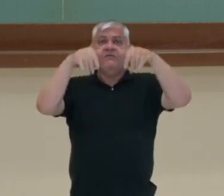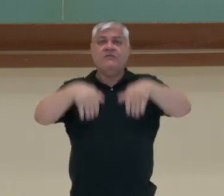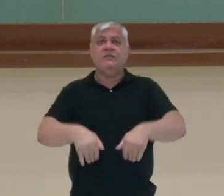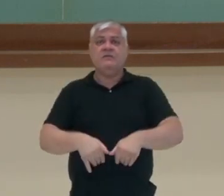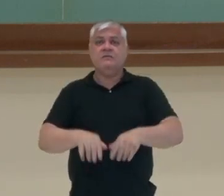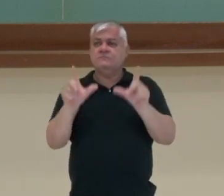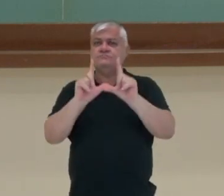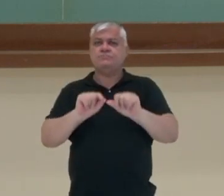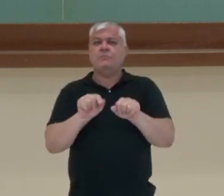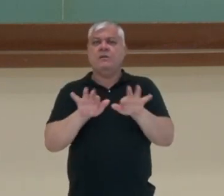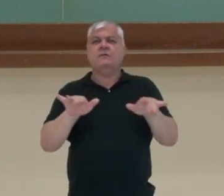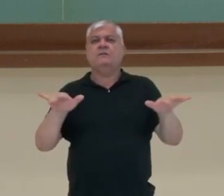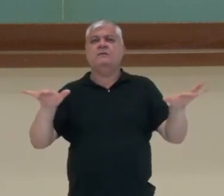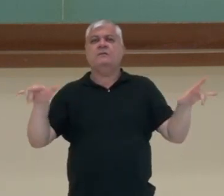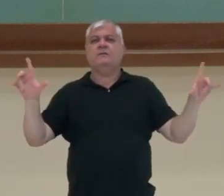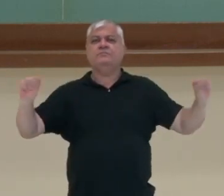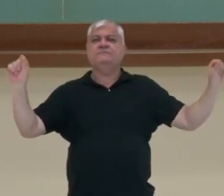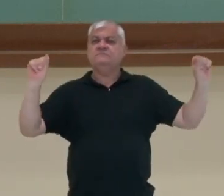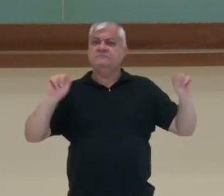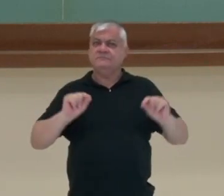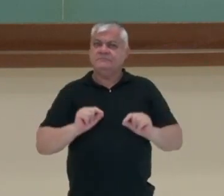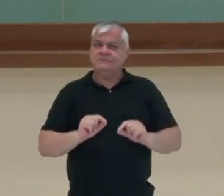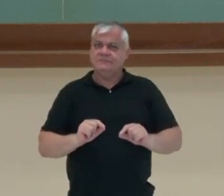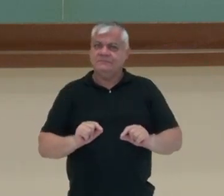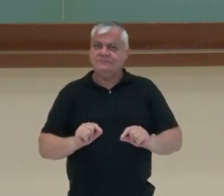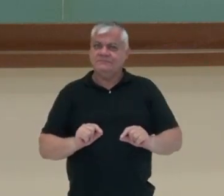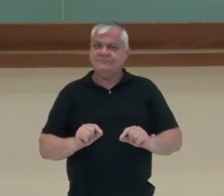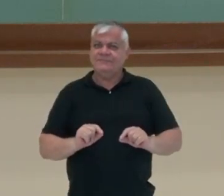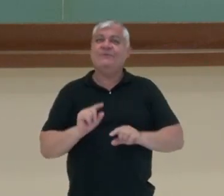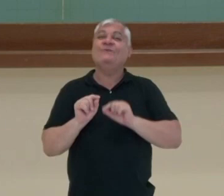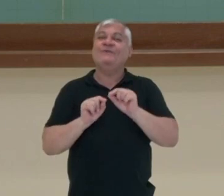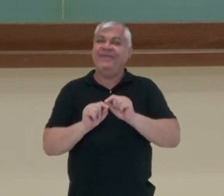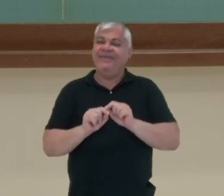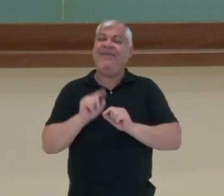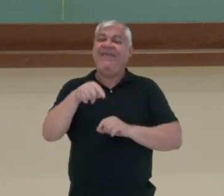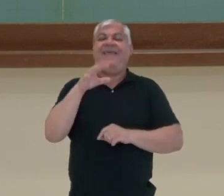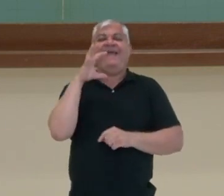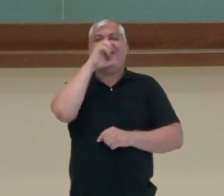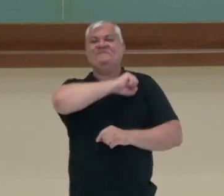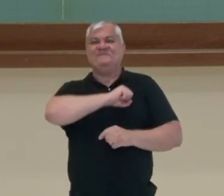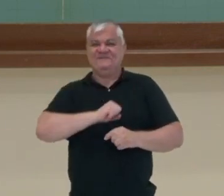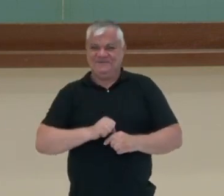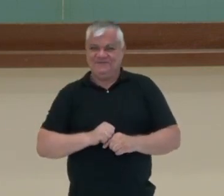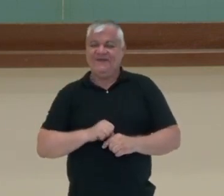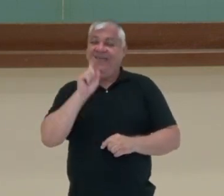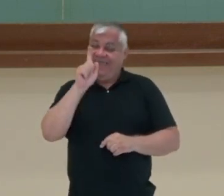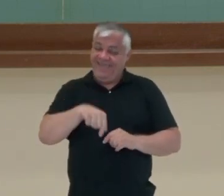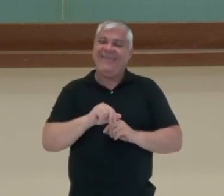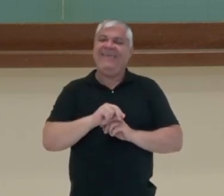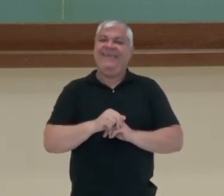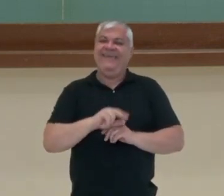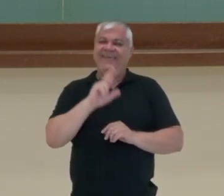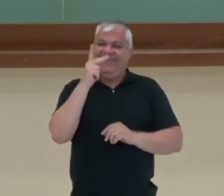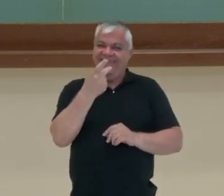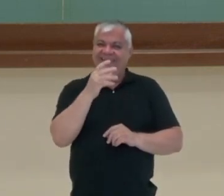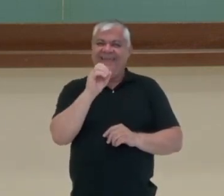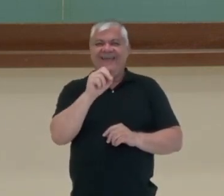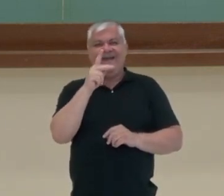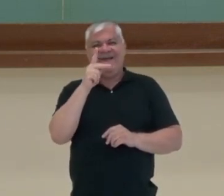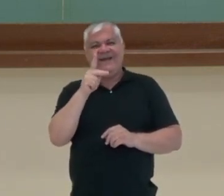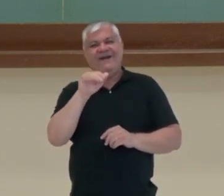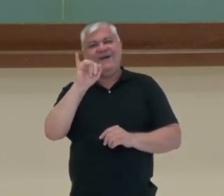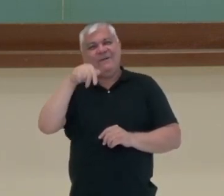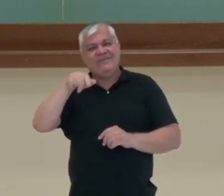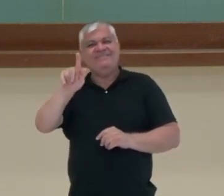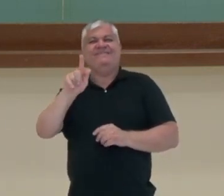pessoal desaparece. Todo mundo volta para os lugares que estavam. Quer dizer, é uma coisa rápida, é um happening, ou seja, as pessoas